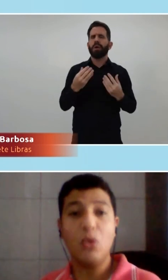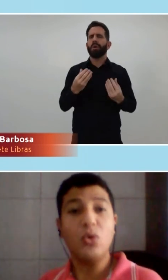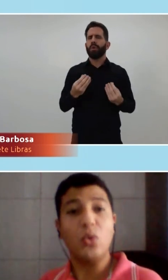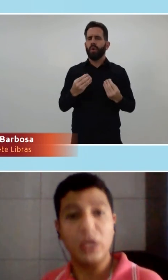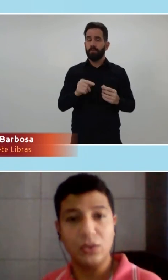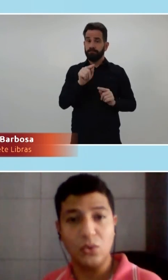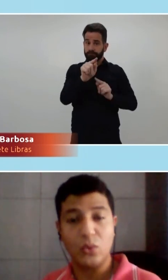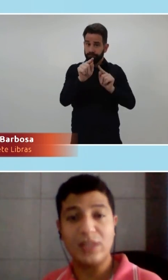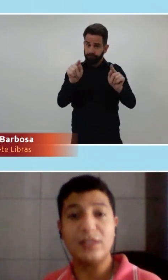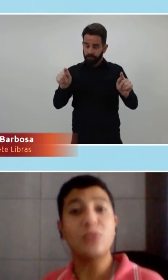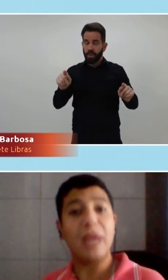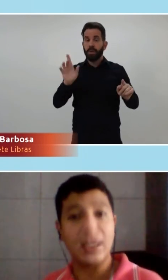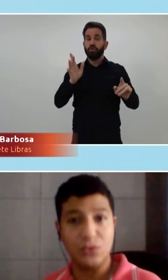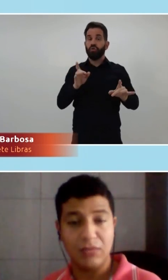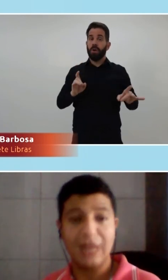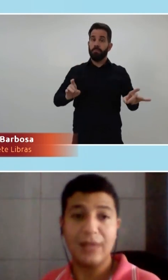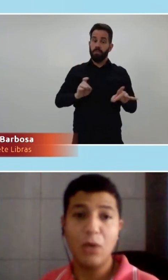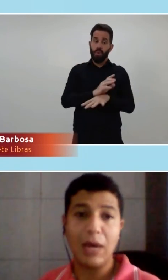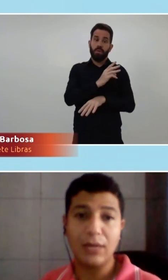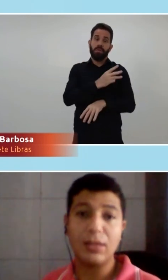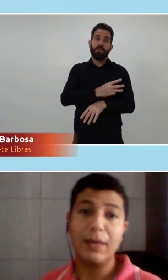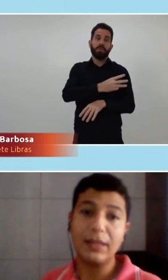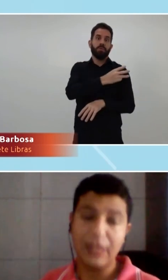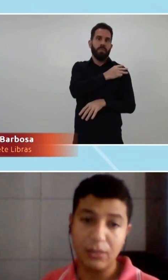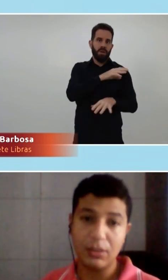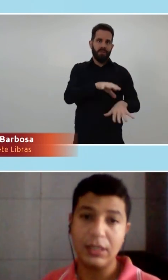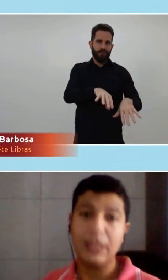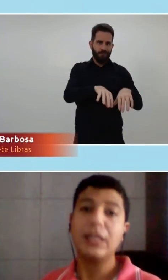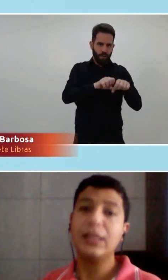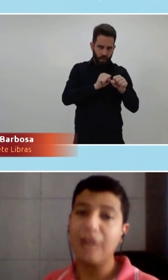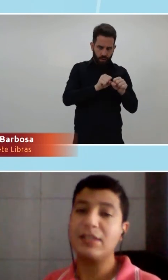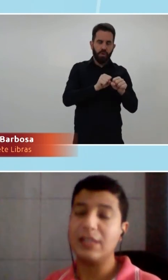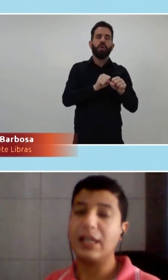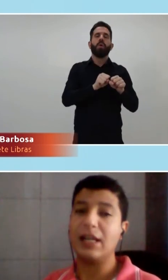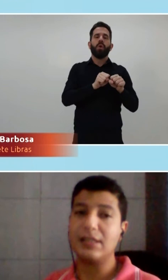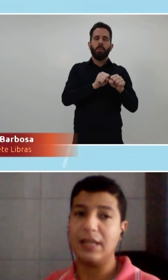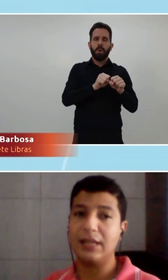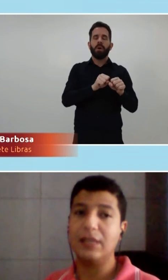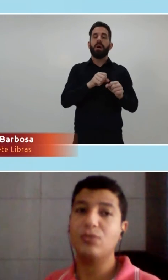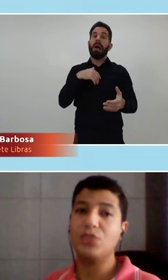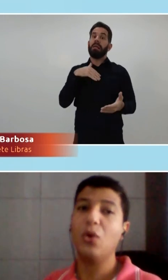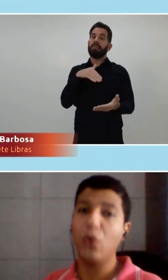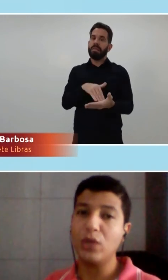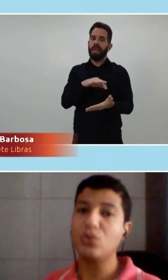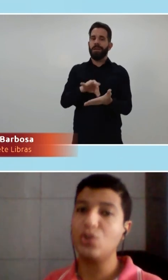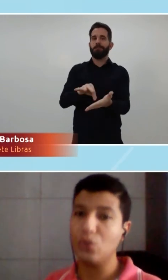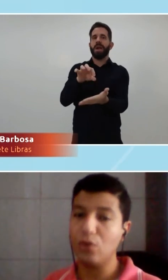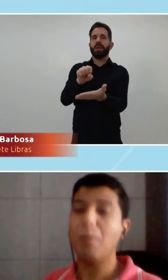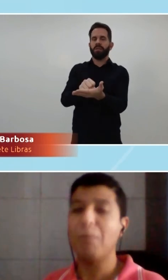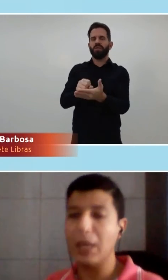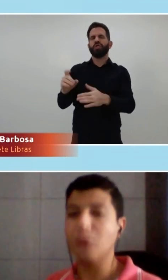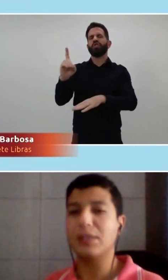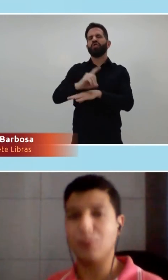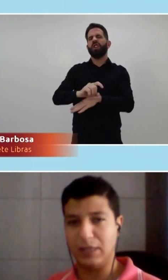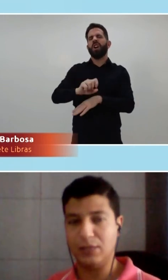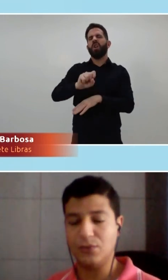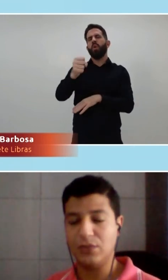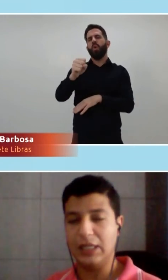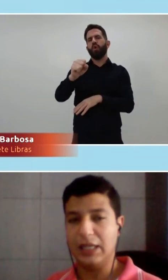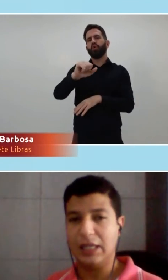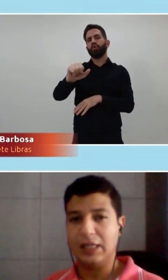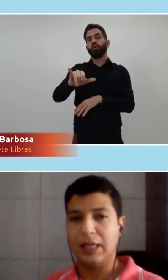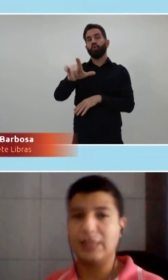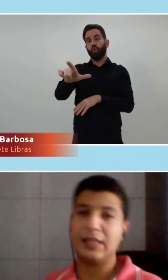ter concluído o ensino médio até o ato da matrícula, que deve ser realizada no dia 8 de julho pelos